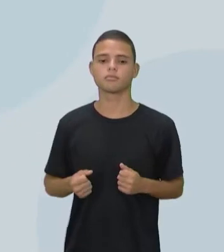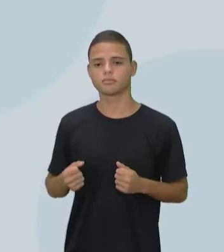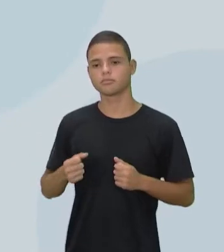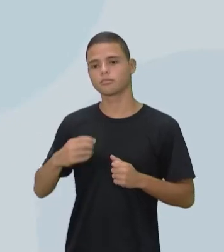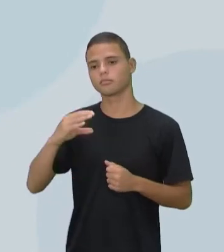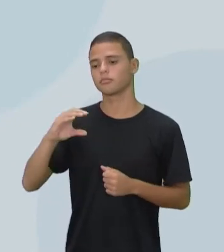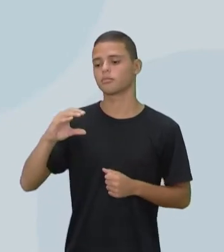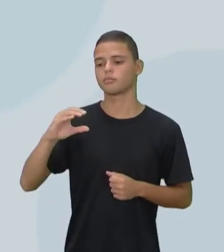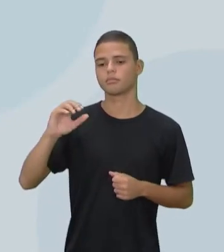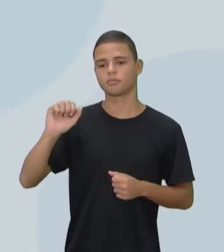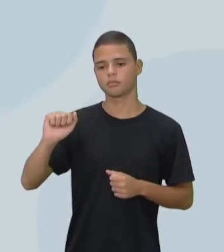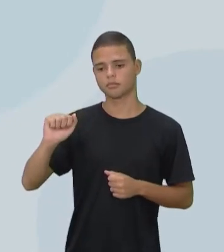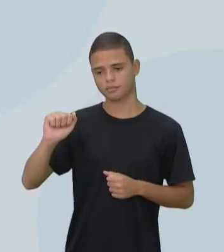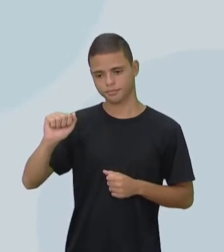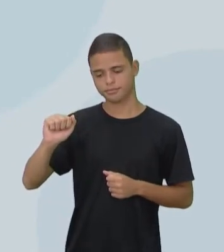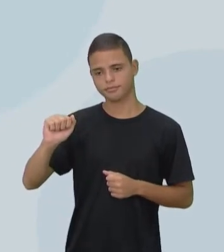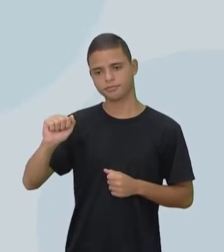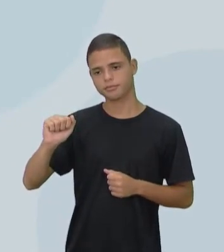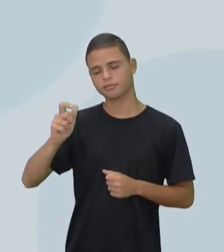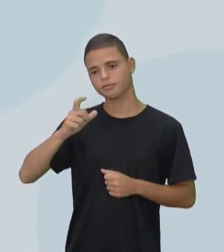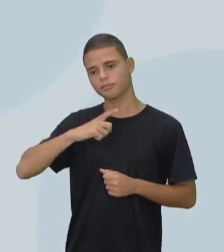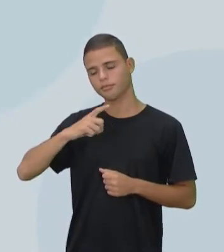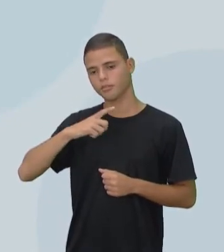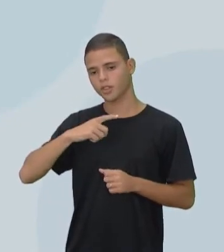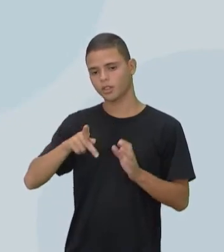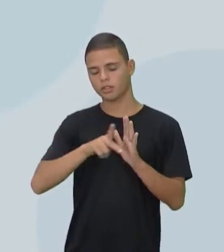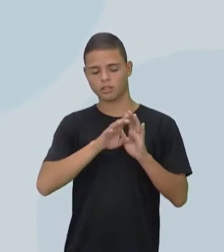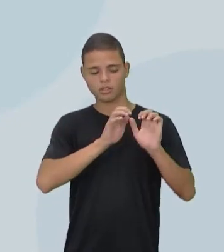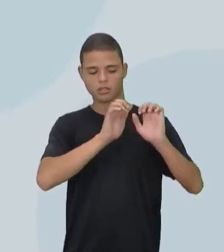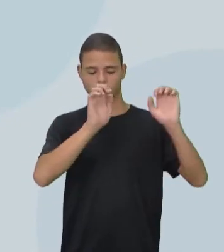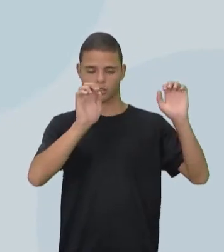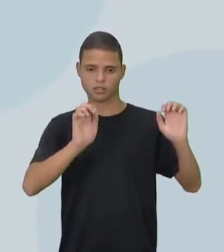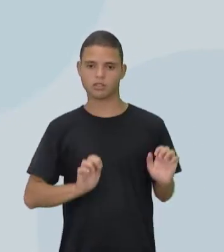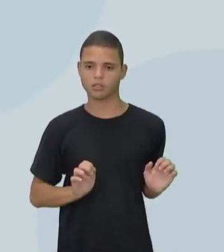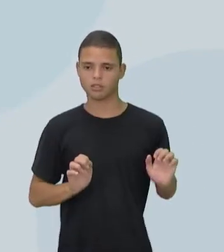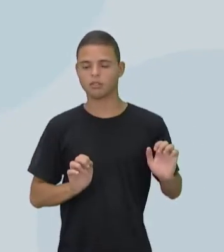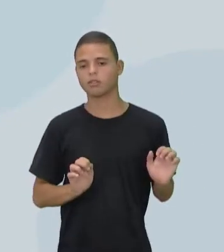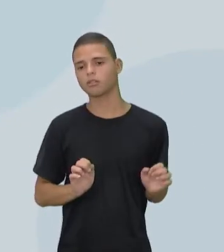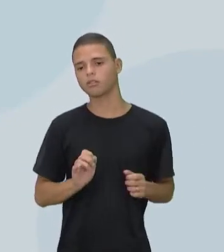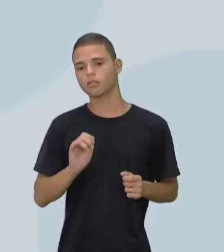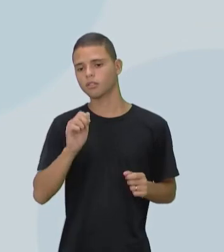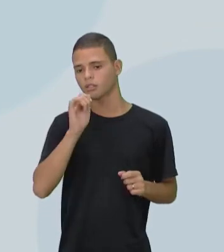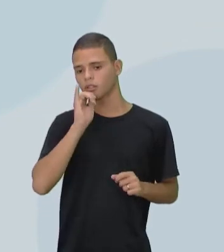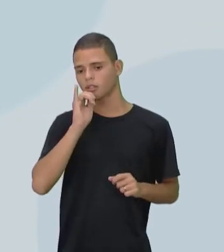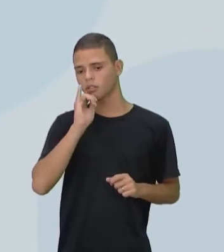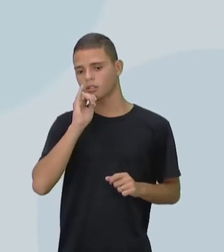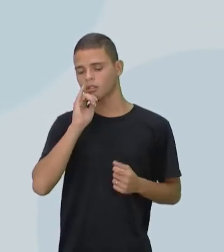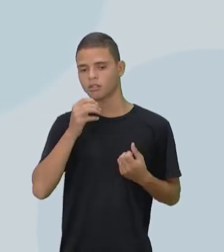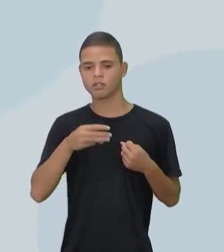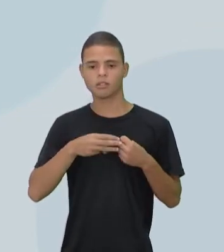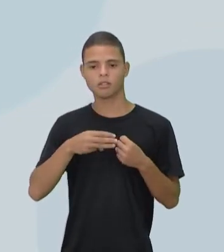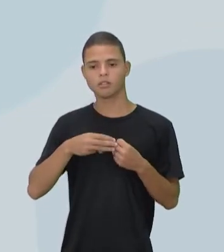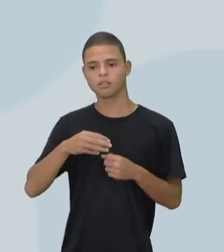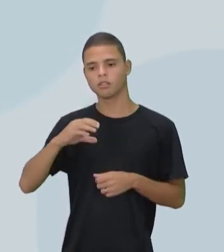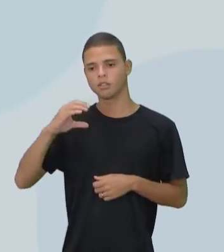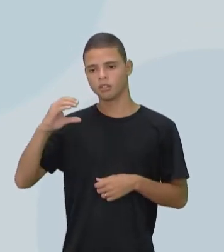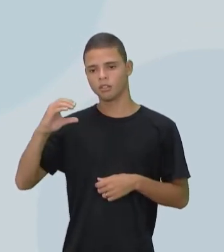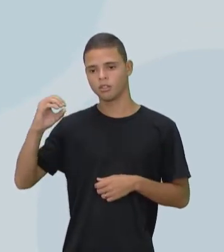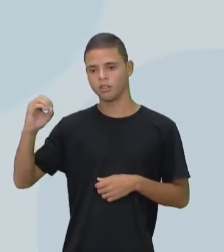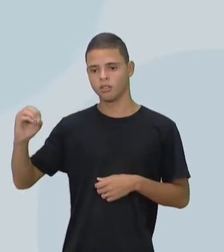uma partícula do calcário, ele contém em sua estrutura, em sua composição, nós temos lá um átomo do elemento químico